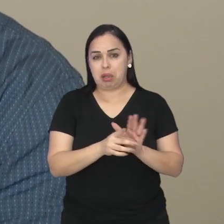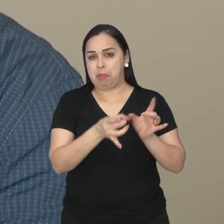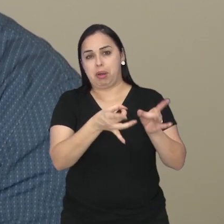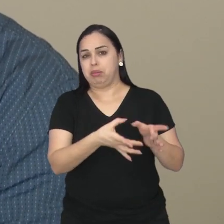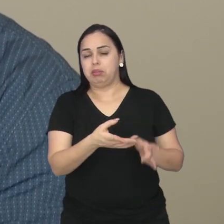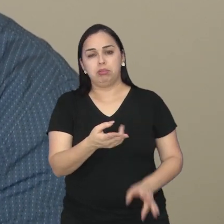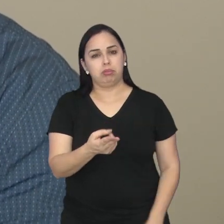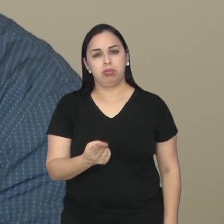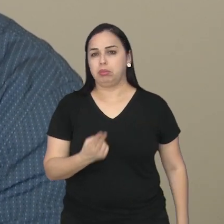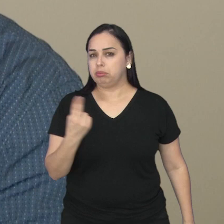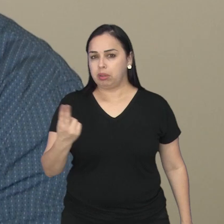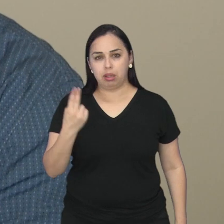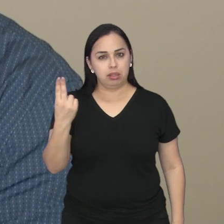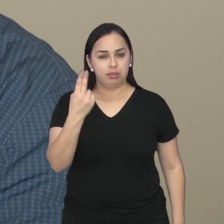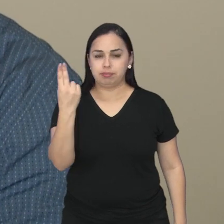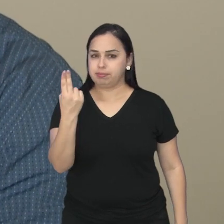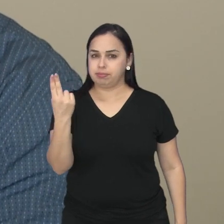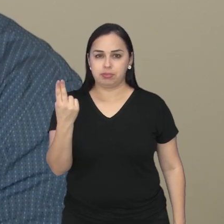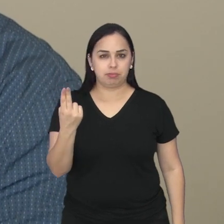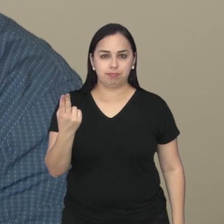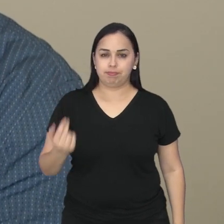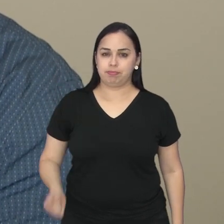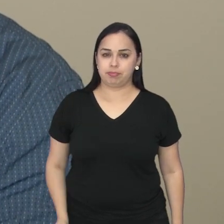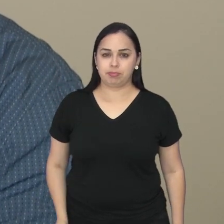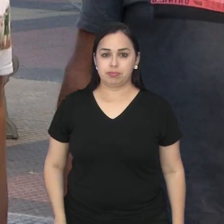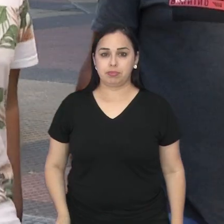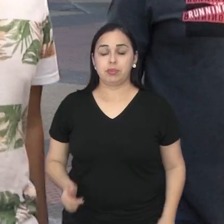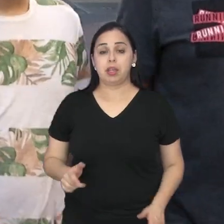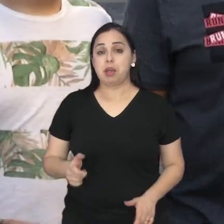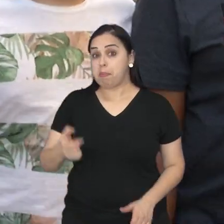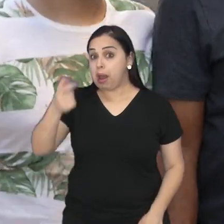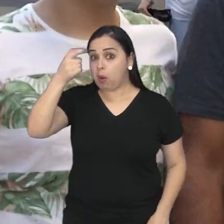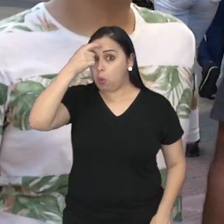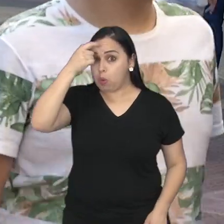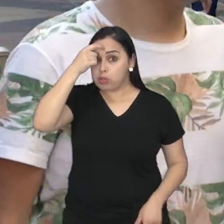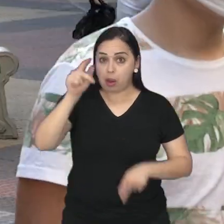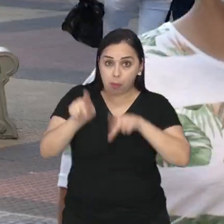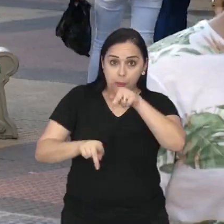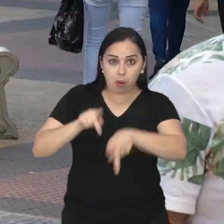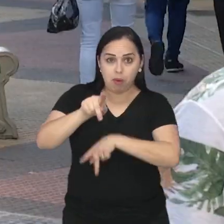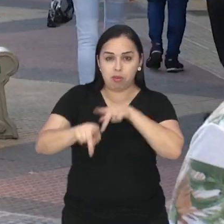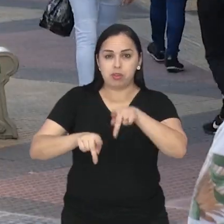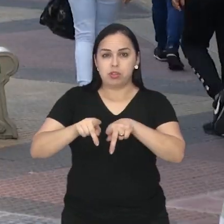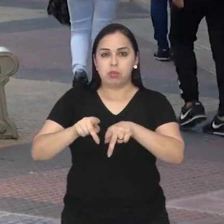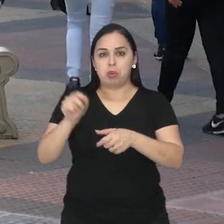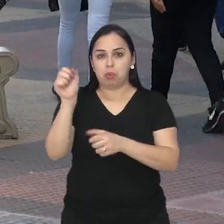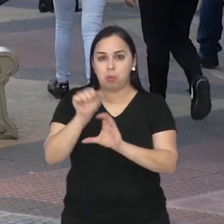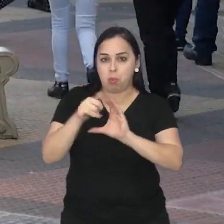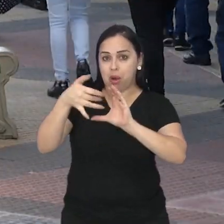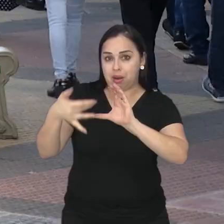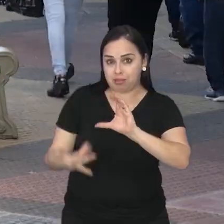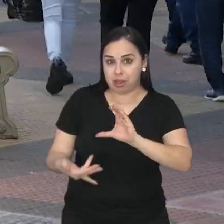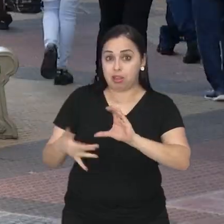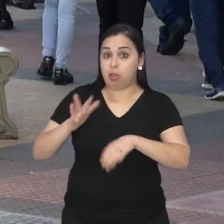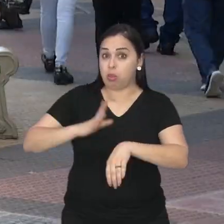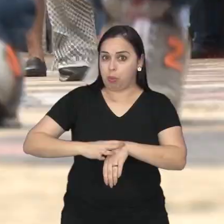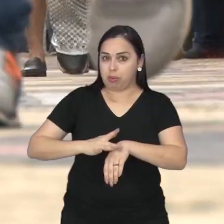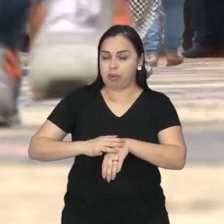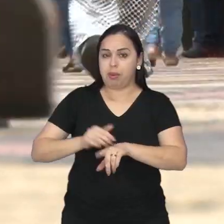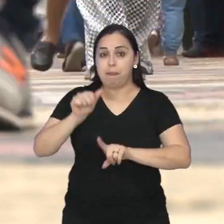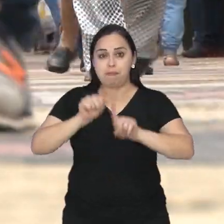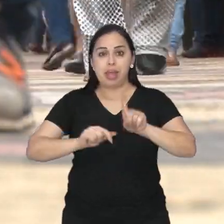família abandonar, não pode acontecer. E para conscientizar a população sobre as características da